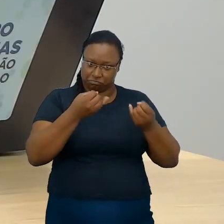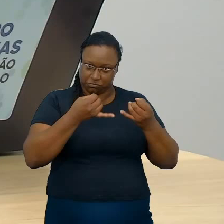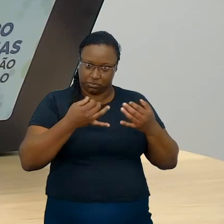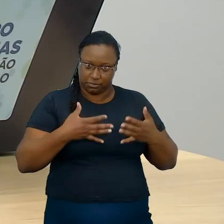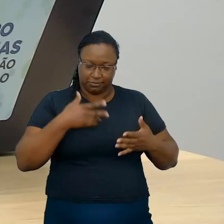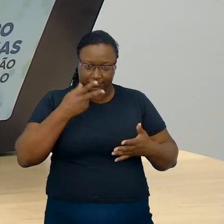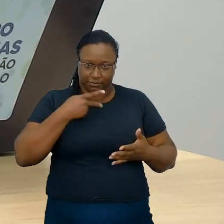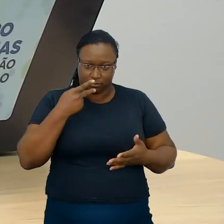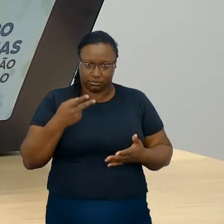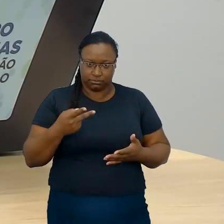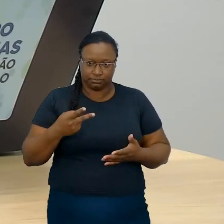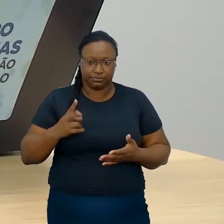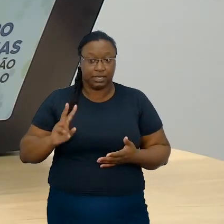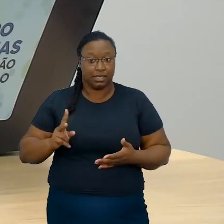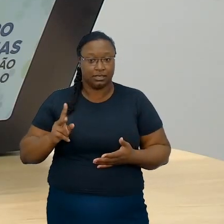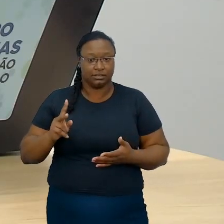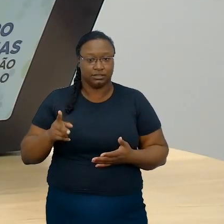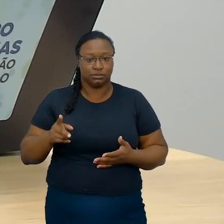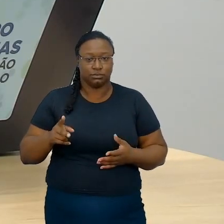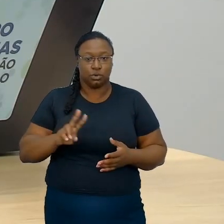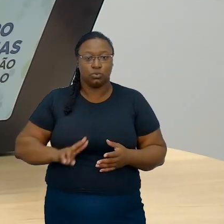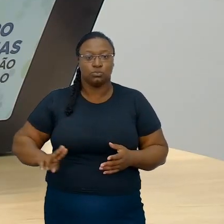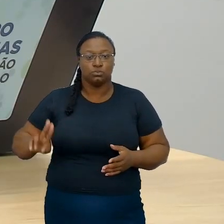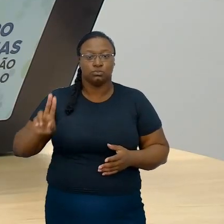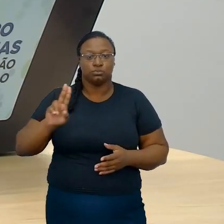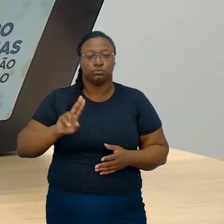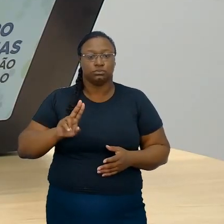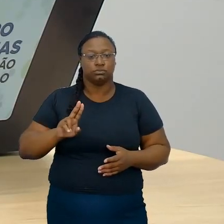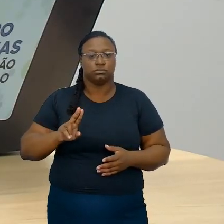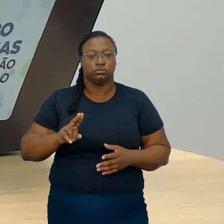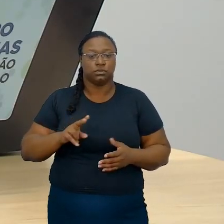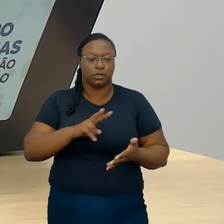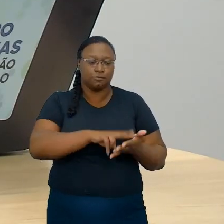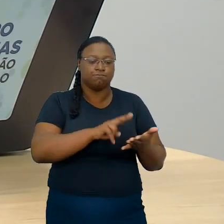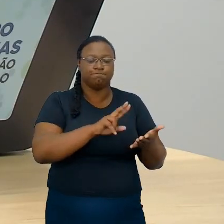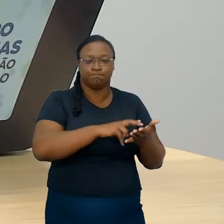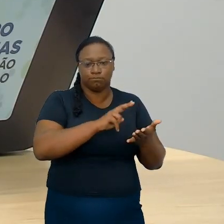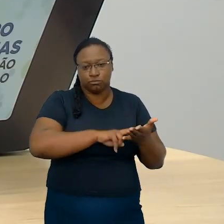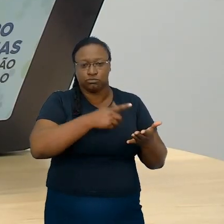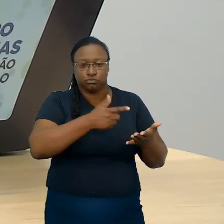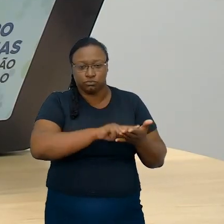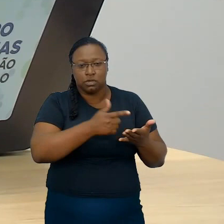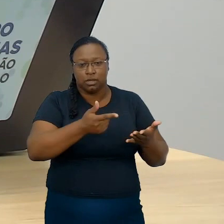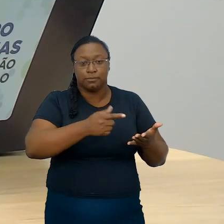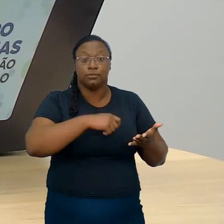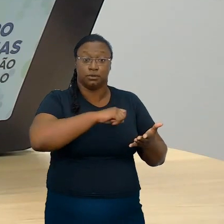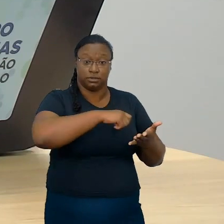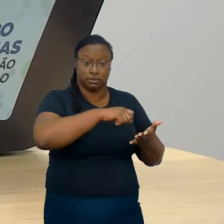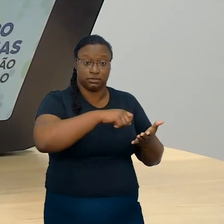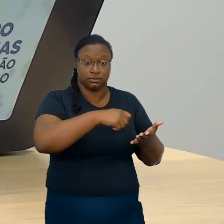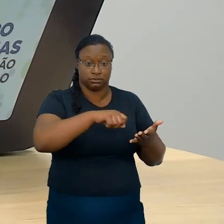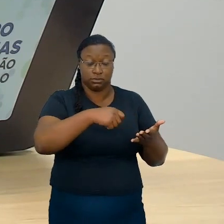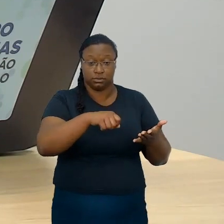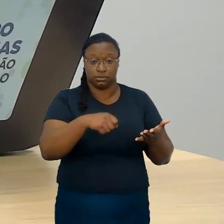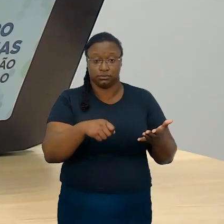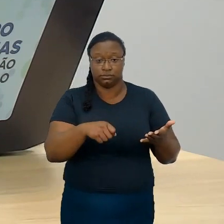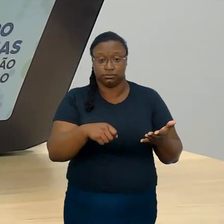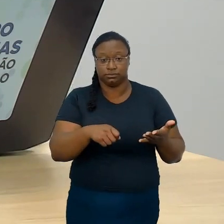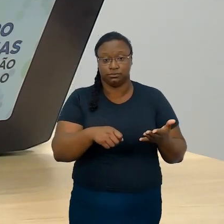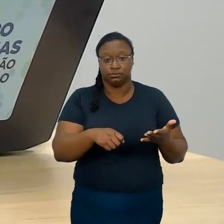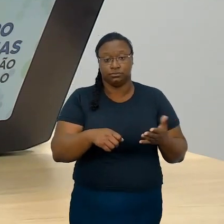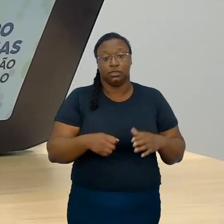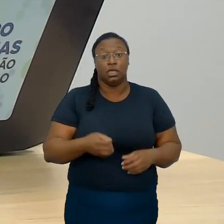nem sempre o uso do diário de bordo ele está explícito, né, nos textos, né, ou seja,